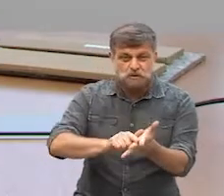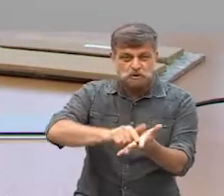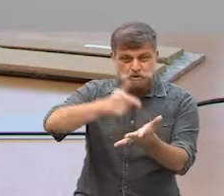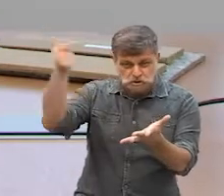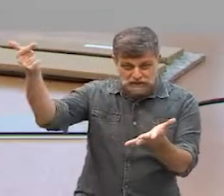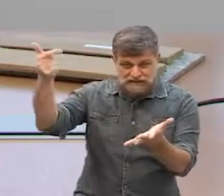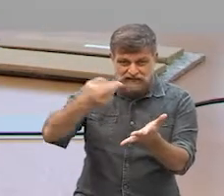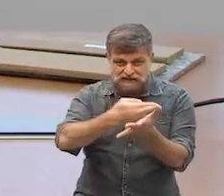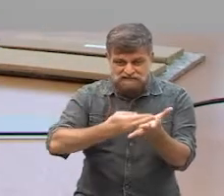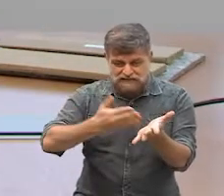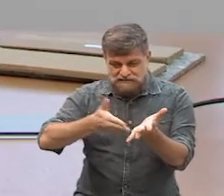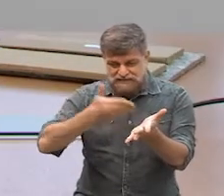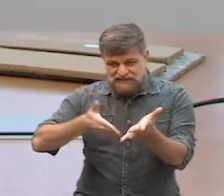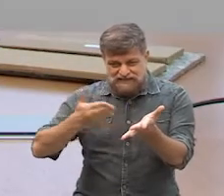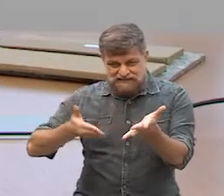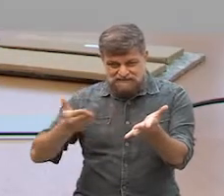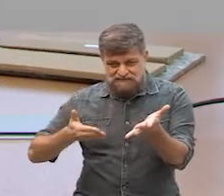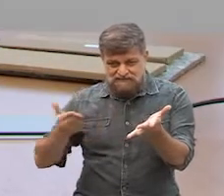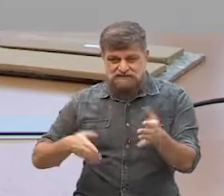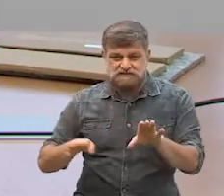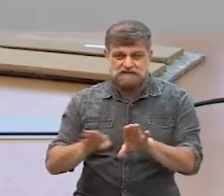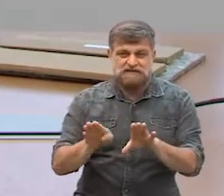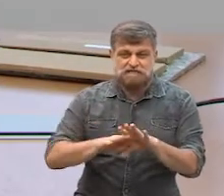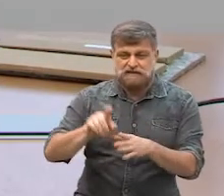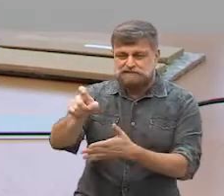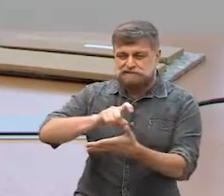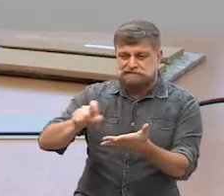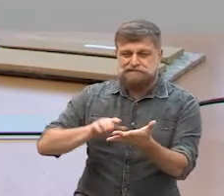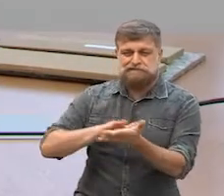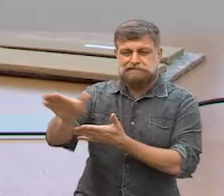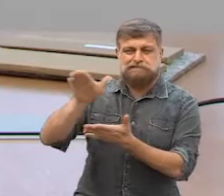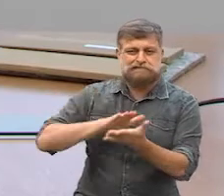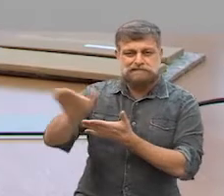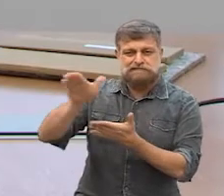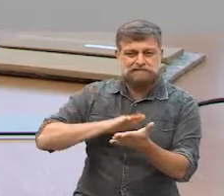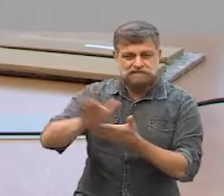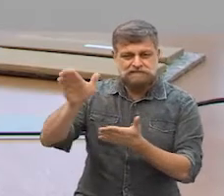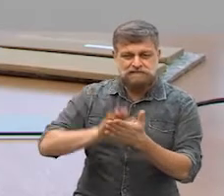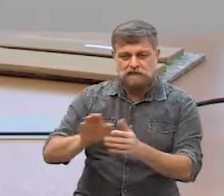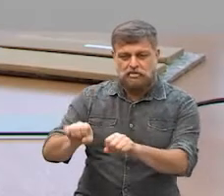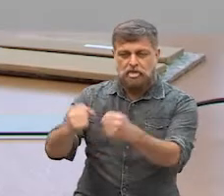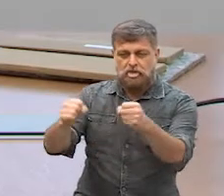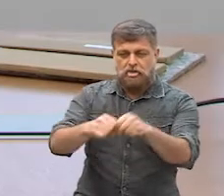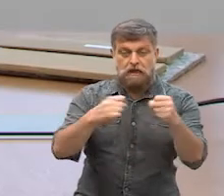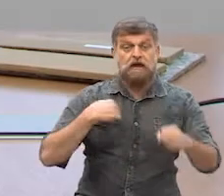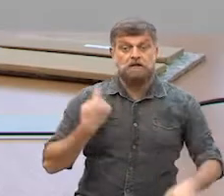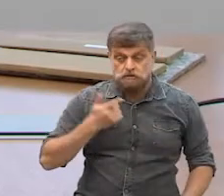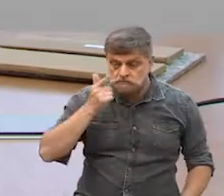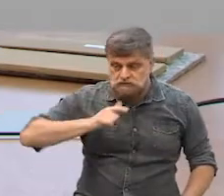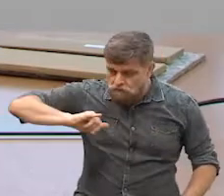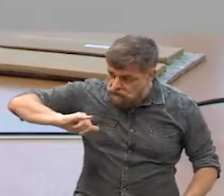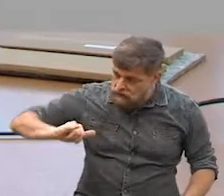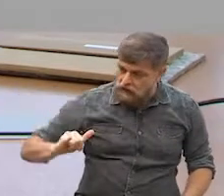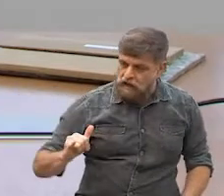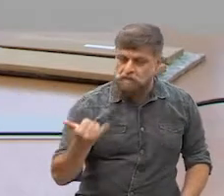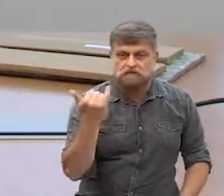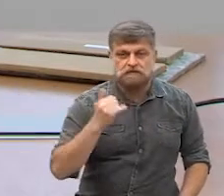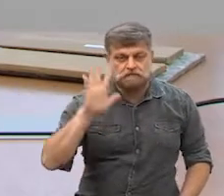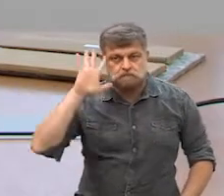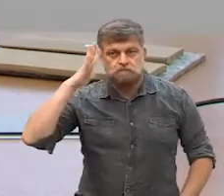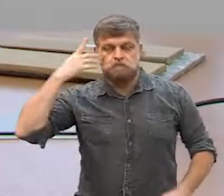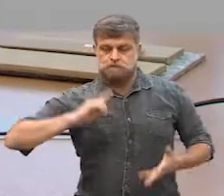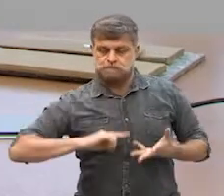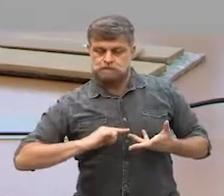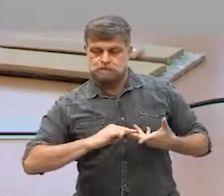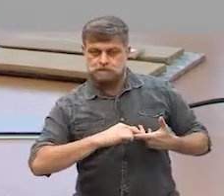revista, papel cartão, restos de gráfica. Então a gente conseguiu ir desenvolvendo, né, algumas soluções para ter